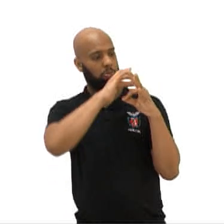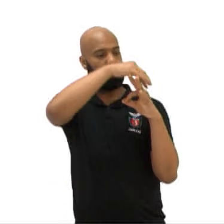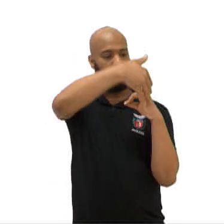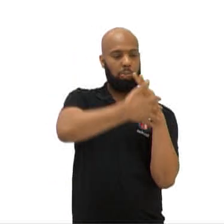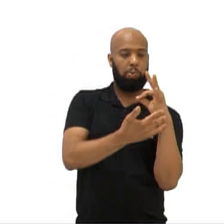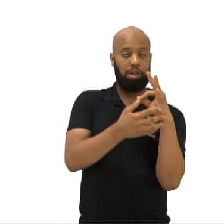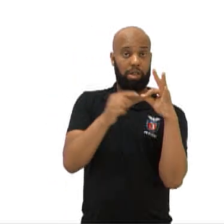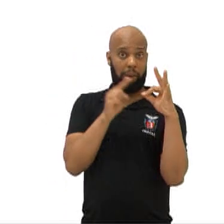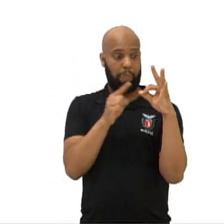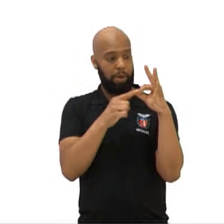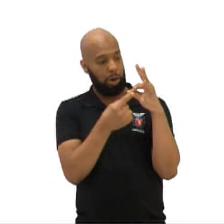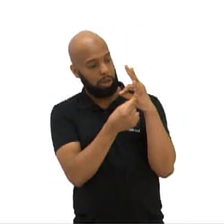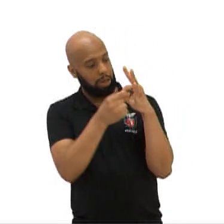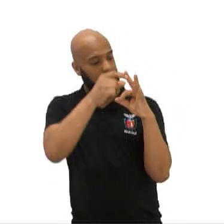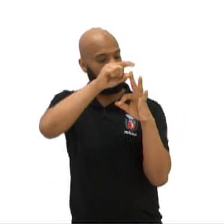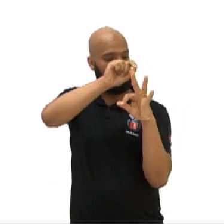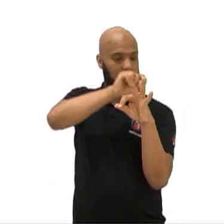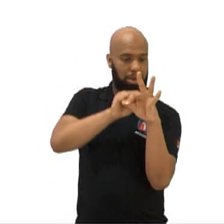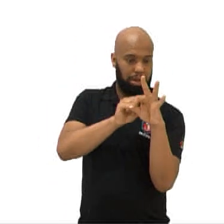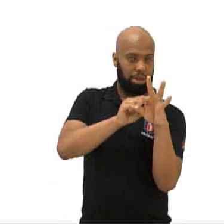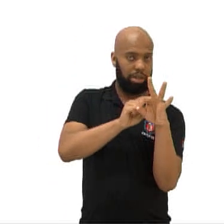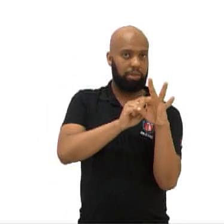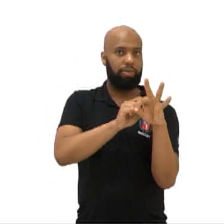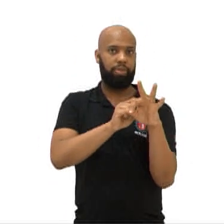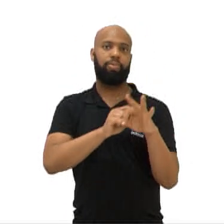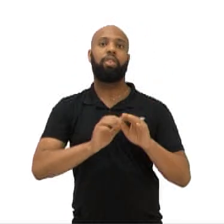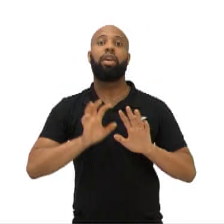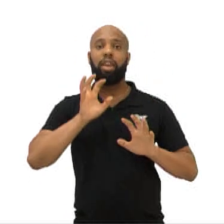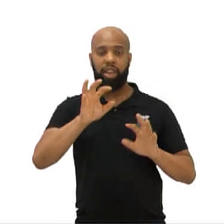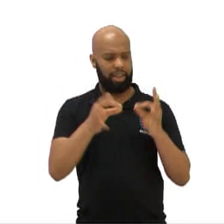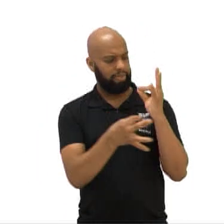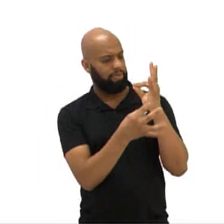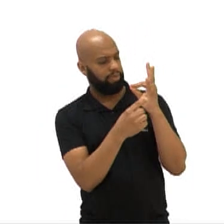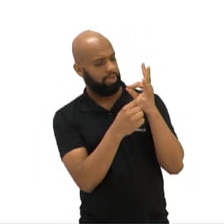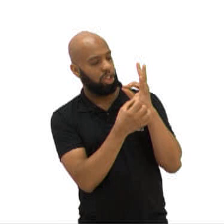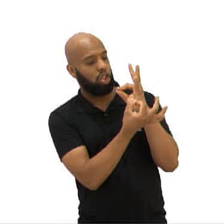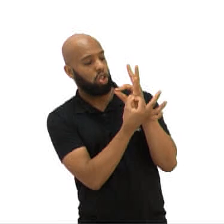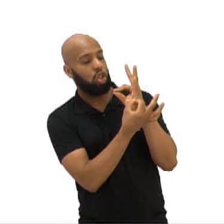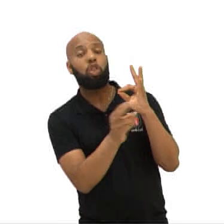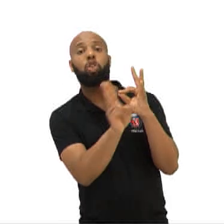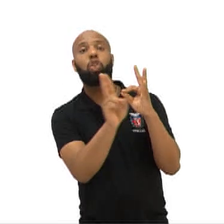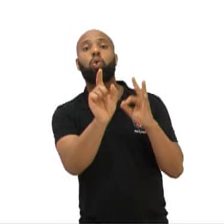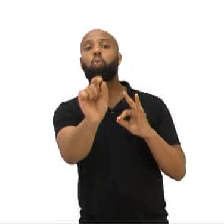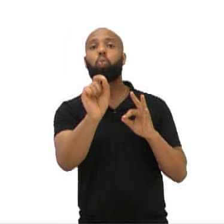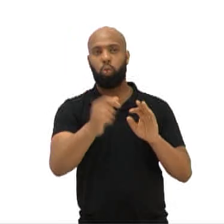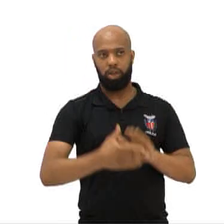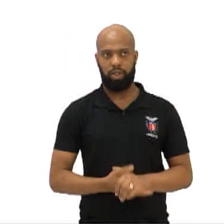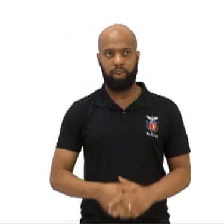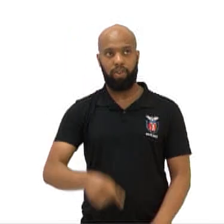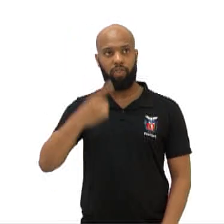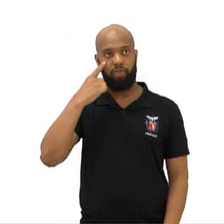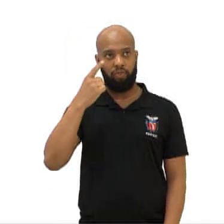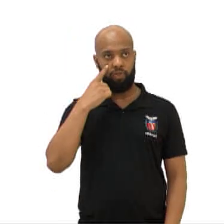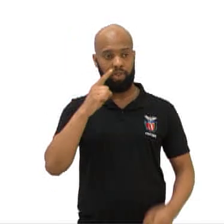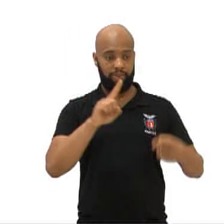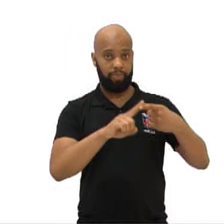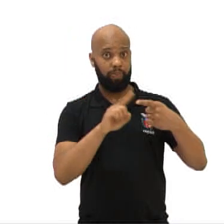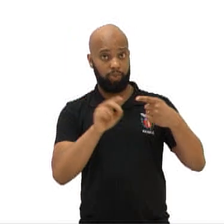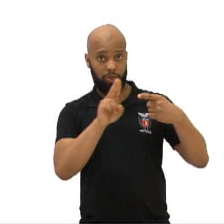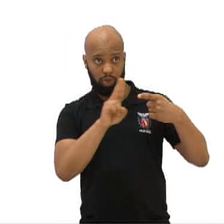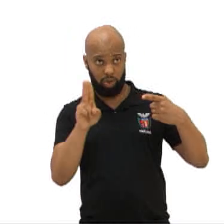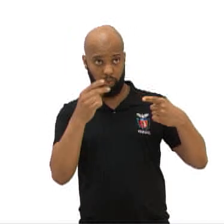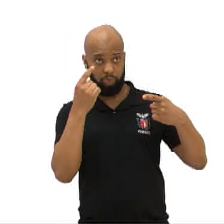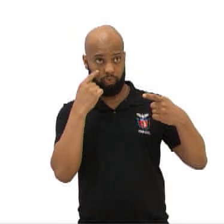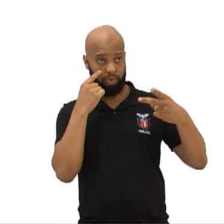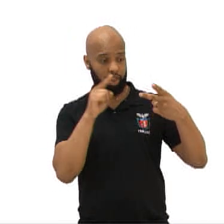bico, impermeabilizando-as. Essa glândula que sintetiza essa gordura chama-se alternativa A,